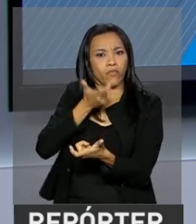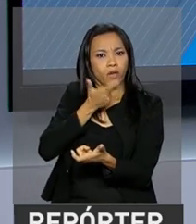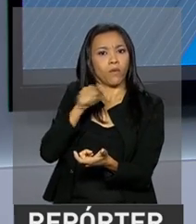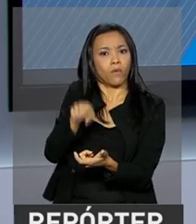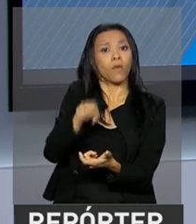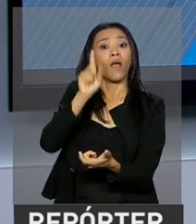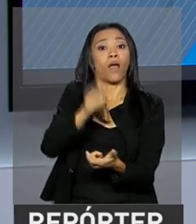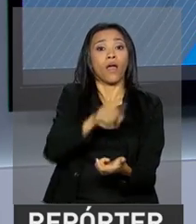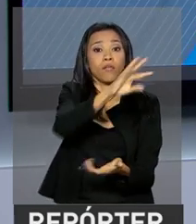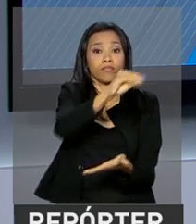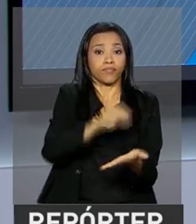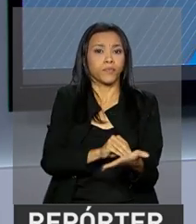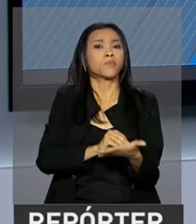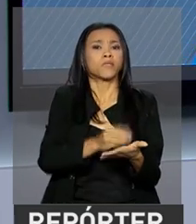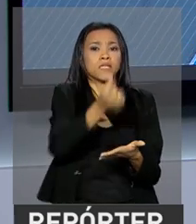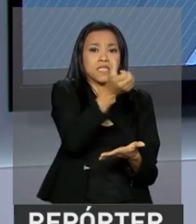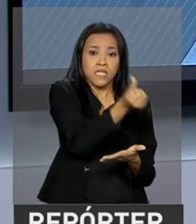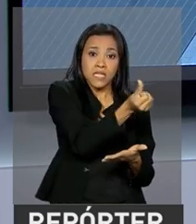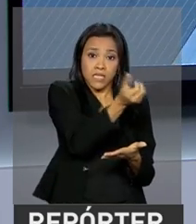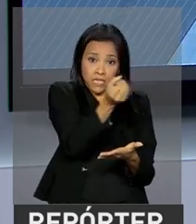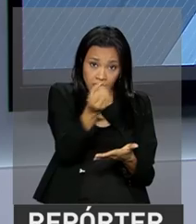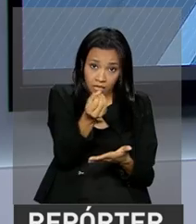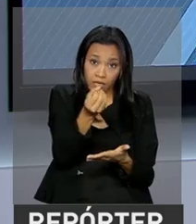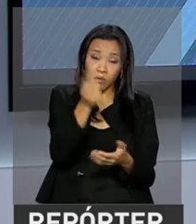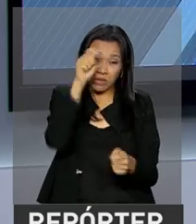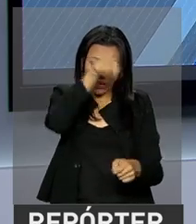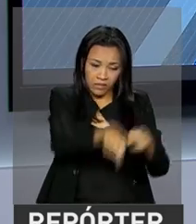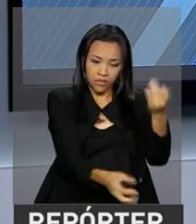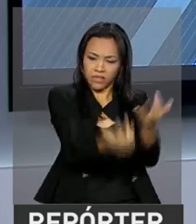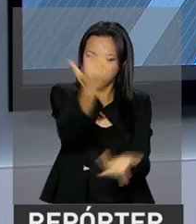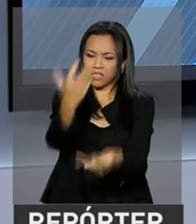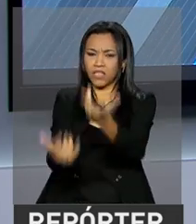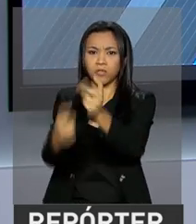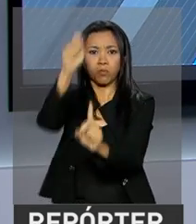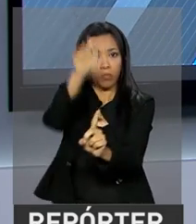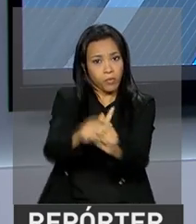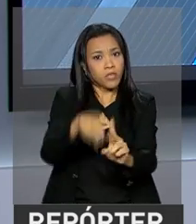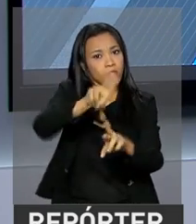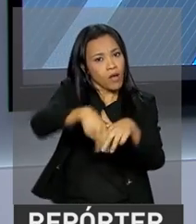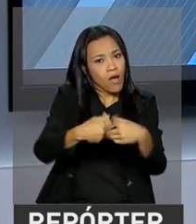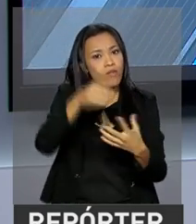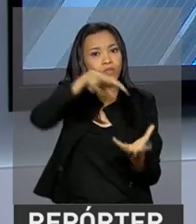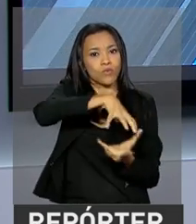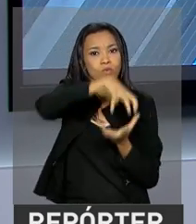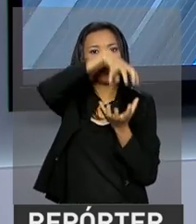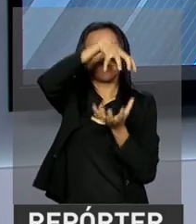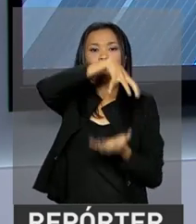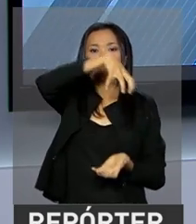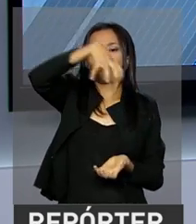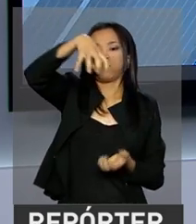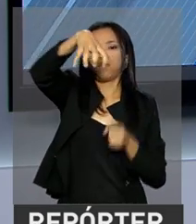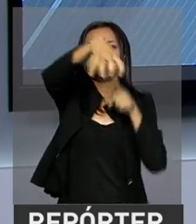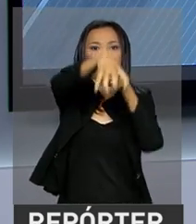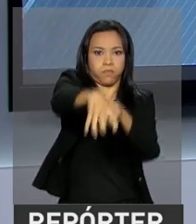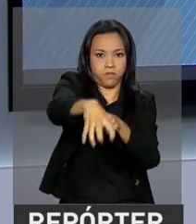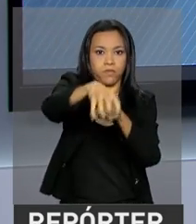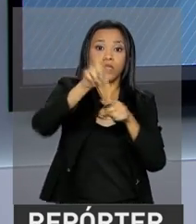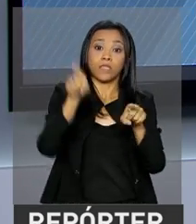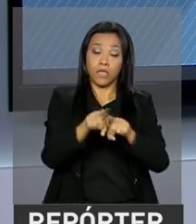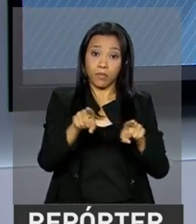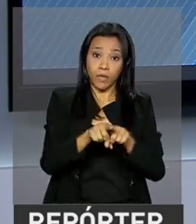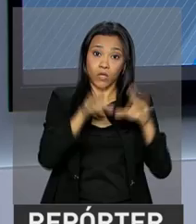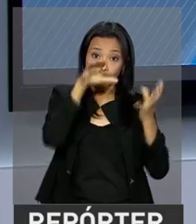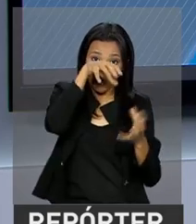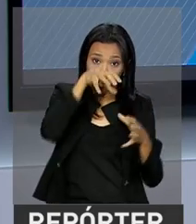registrados em média 600 incêndios por mês causados pelos balões os bombeiros e o centro de